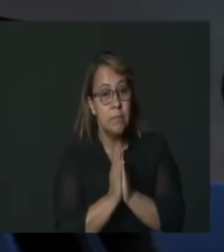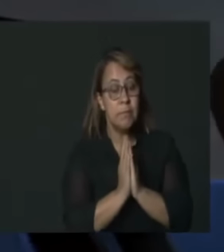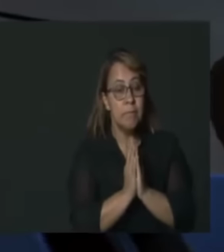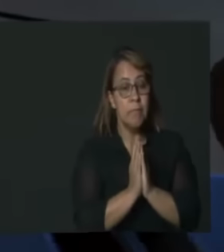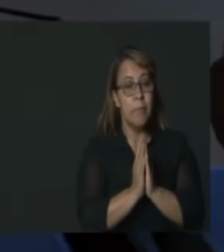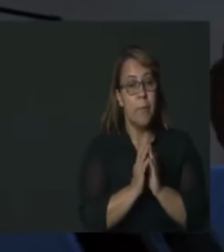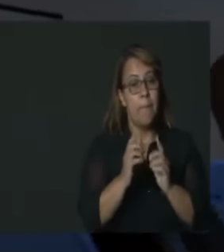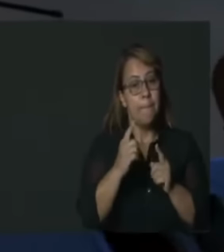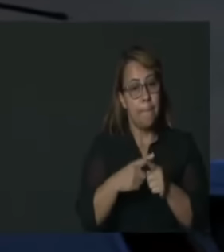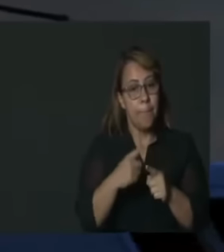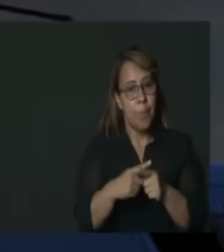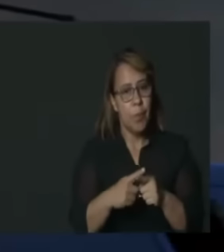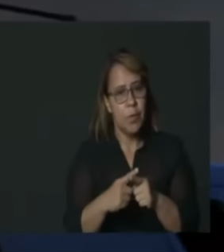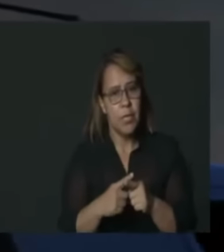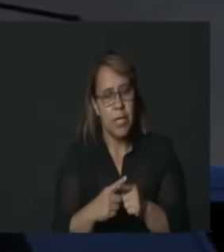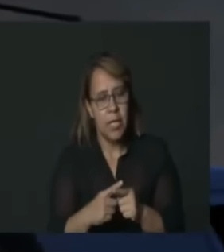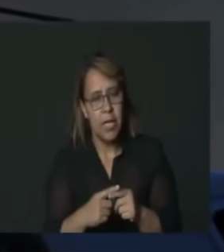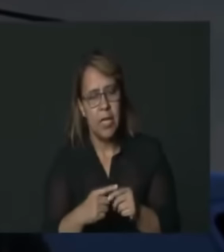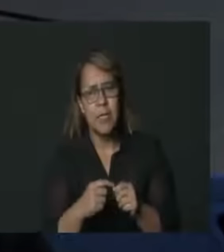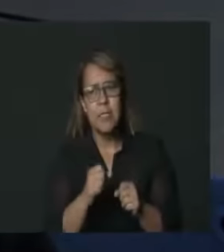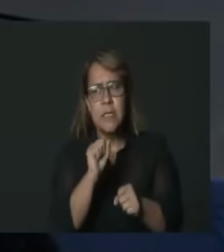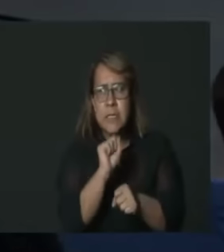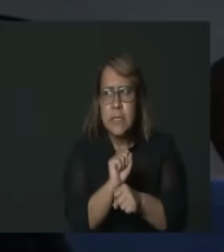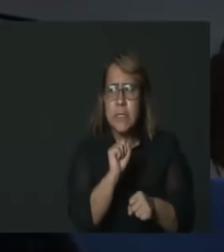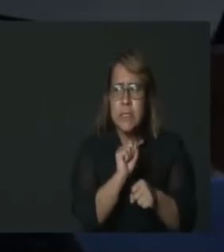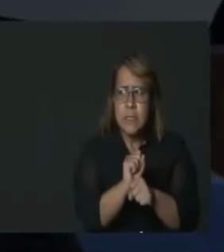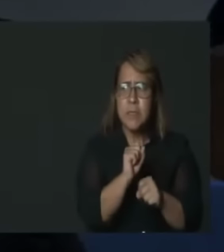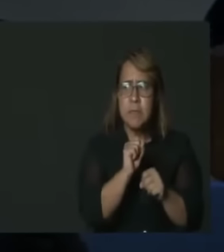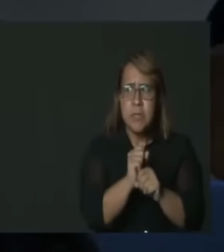para se cumprir a promessa de